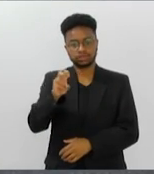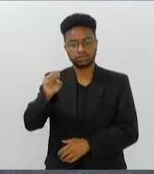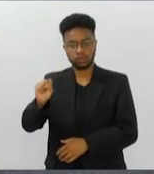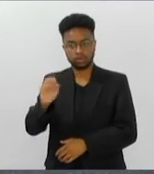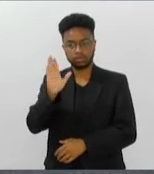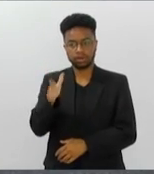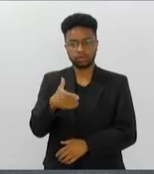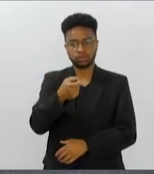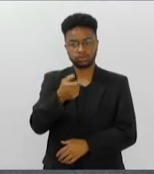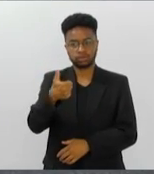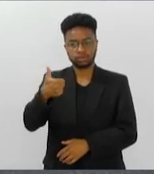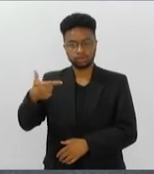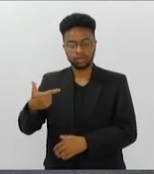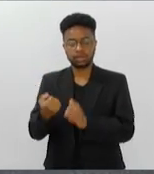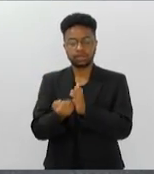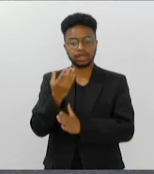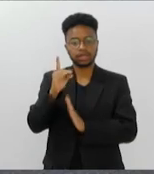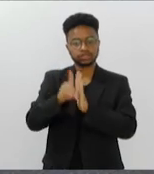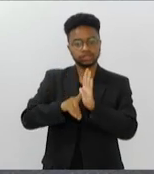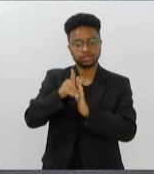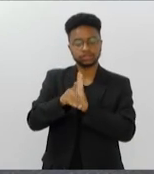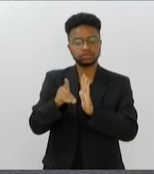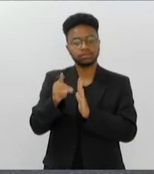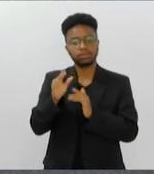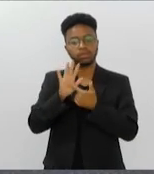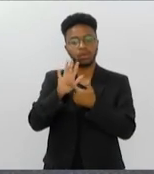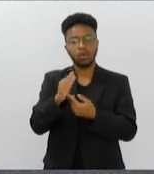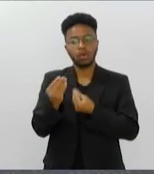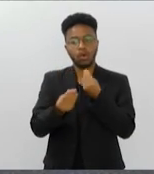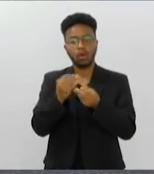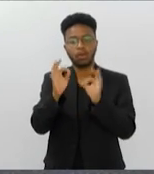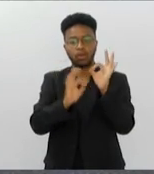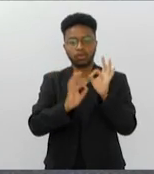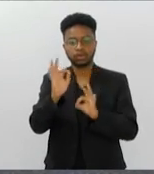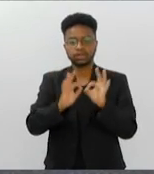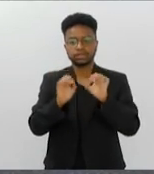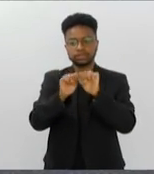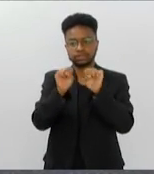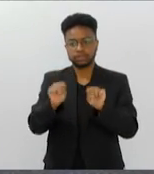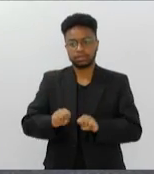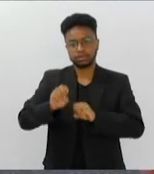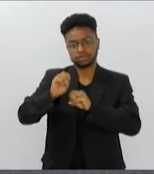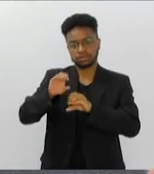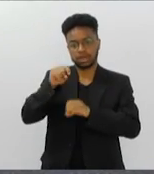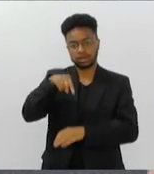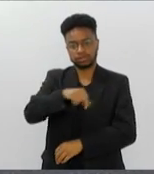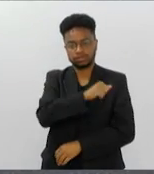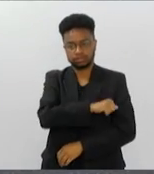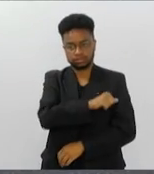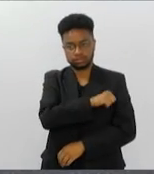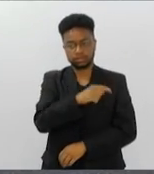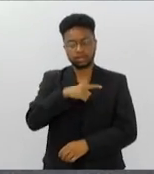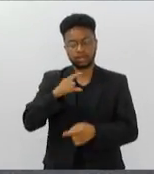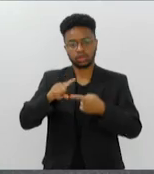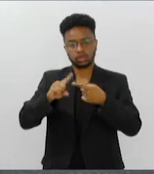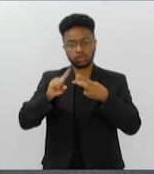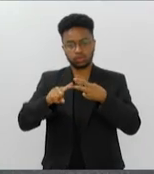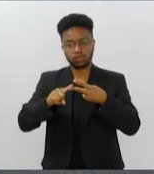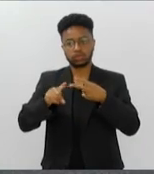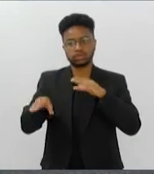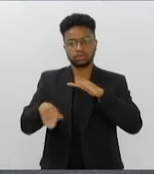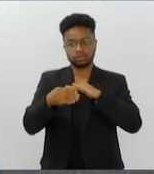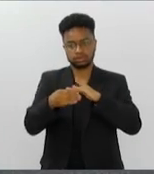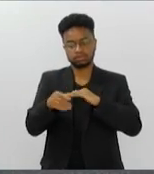6558/2012, que estabelece as diretrizes para a organização do sistema de ensino em nosso estado. Essas duas emendas foram